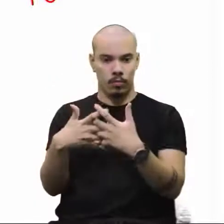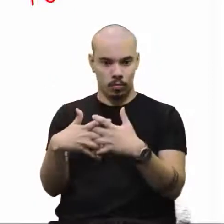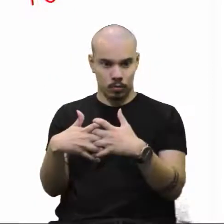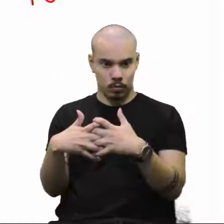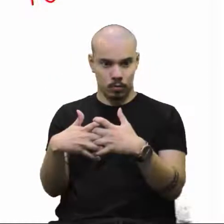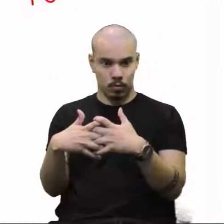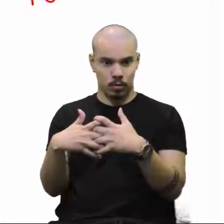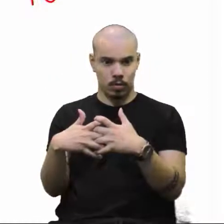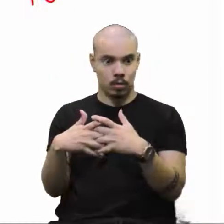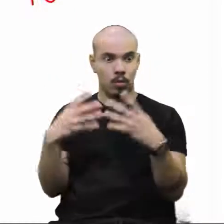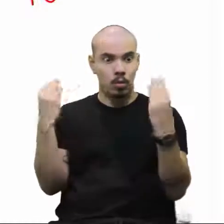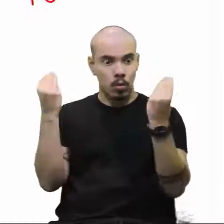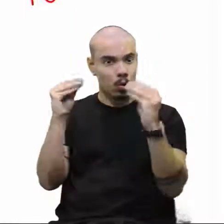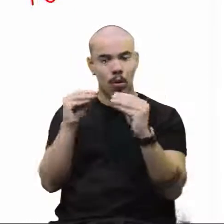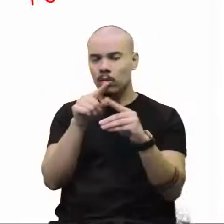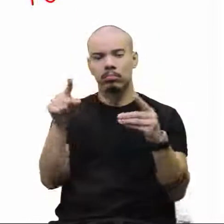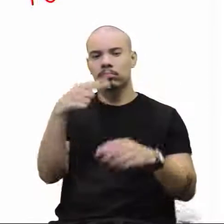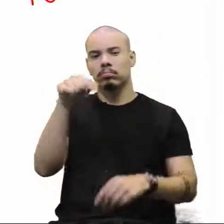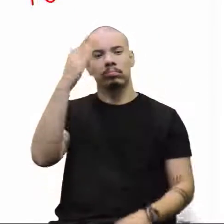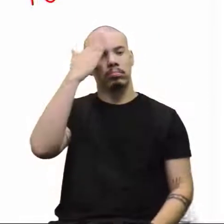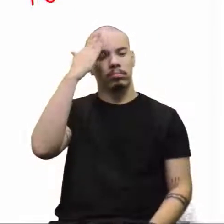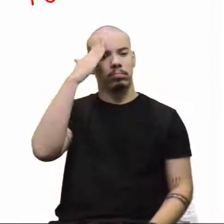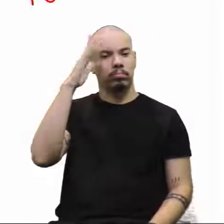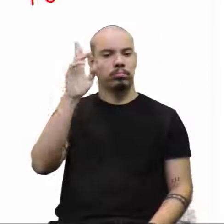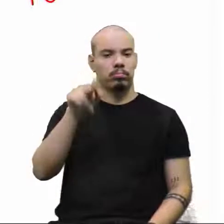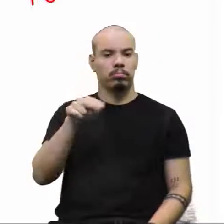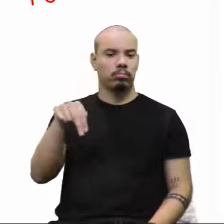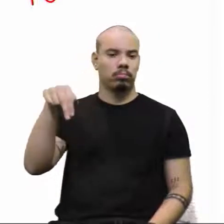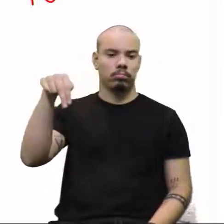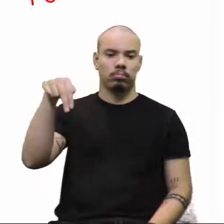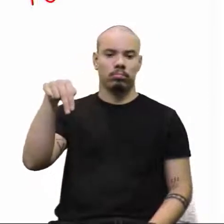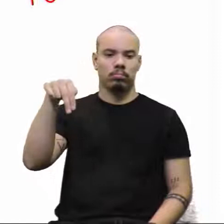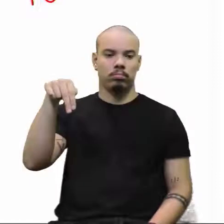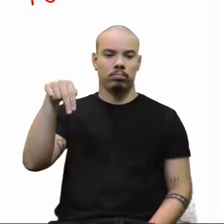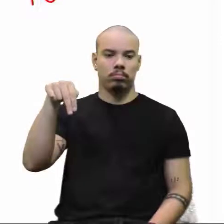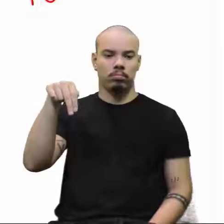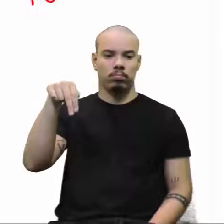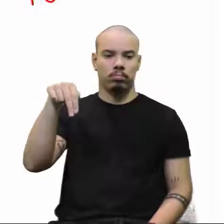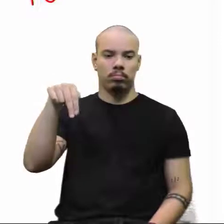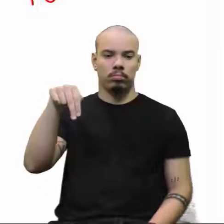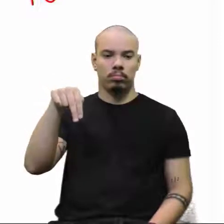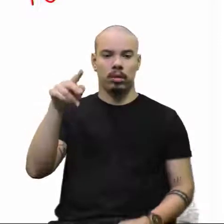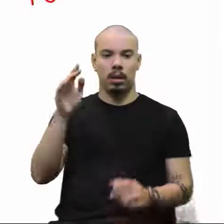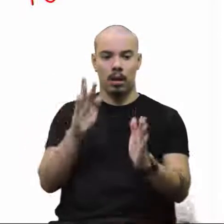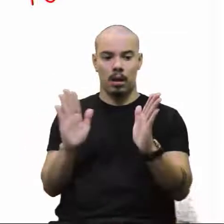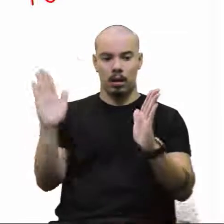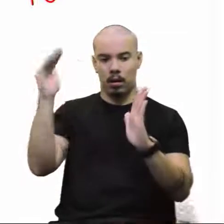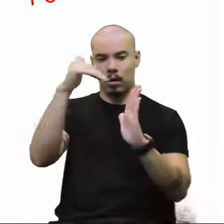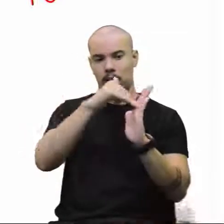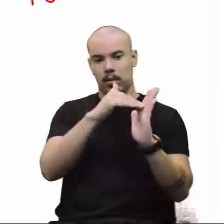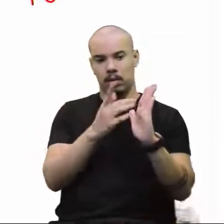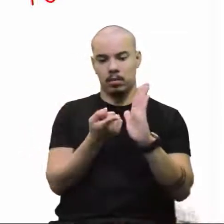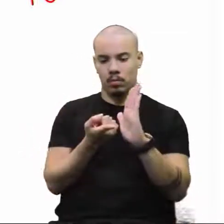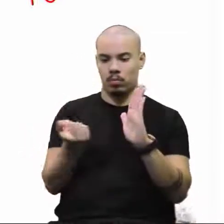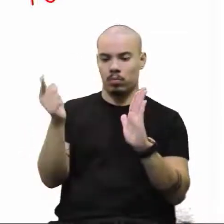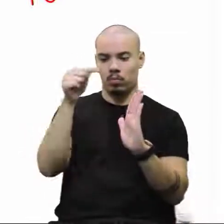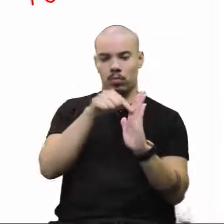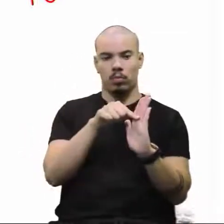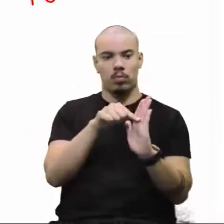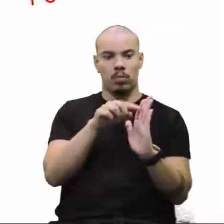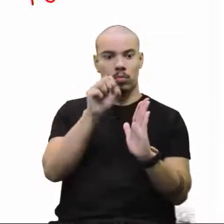norte. Né? Eu só colocar aqui, então, que ele já vai saber. Norte, né? Aí a linha vai do norte para o sul, vai para lá. Para o sul. Então, ó,